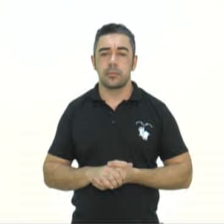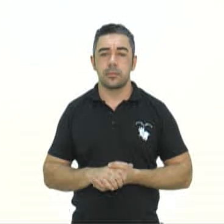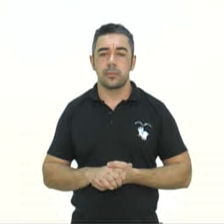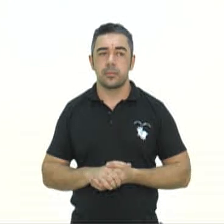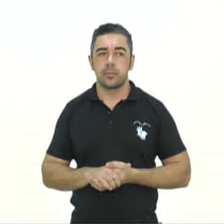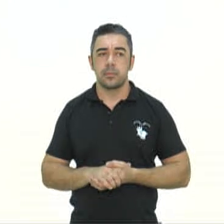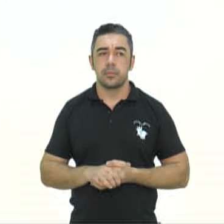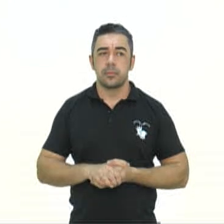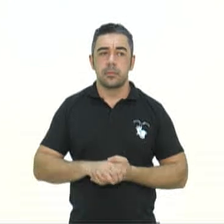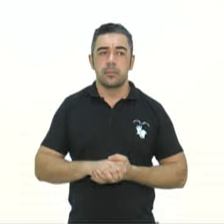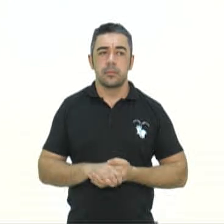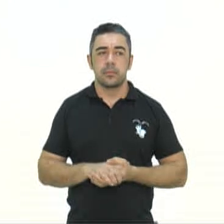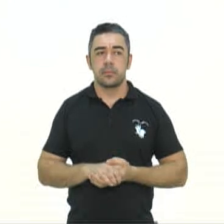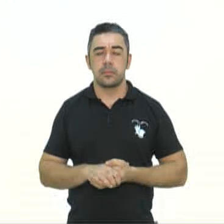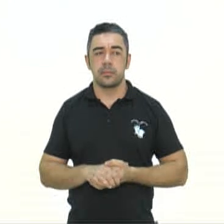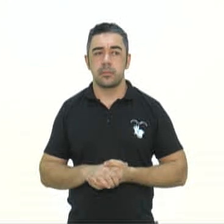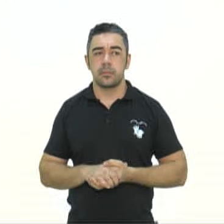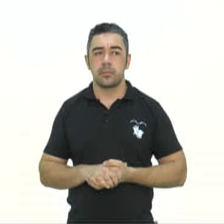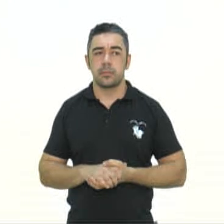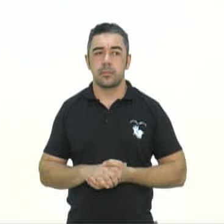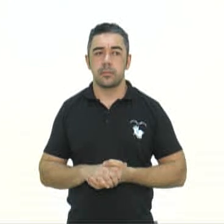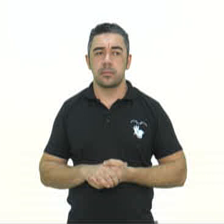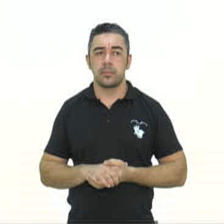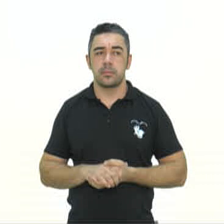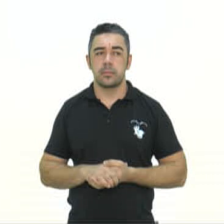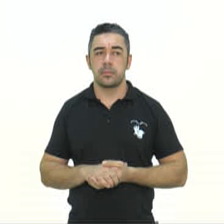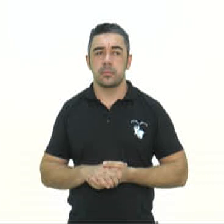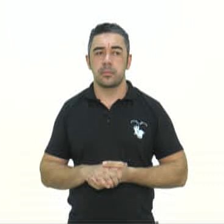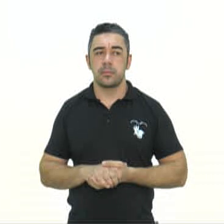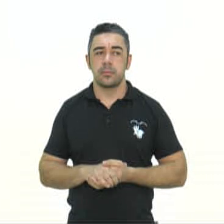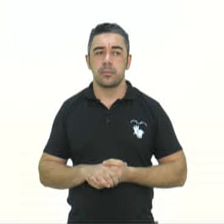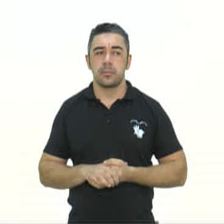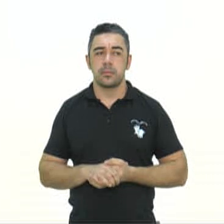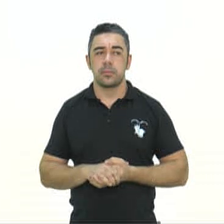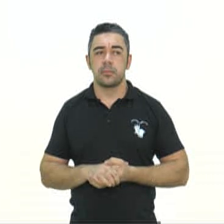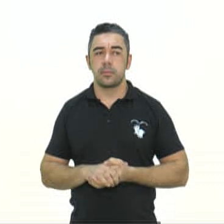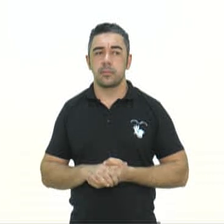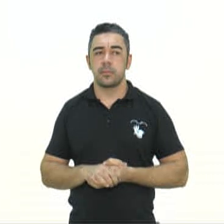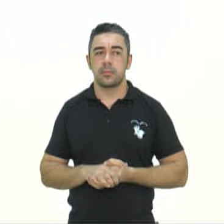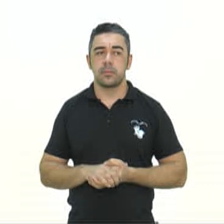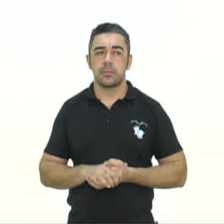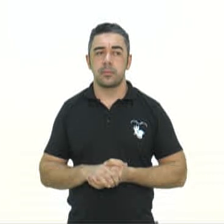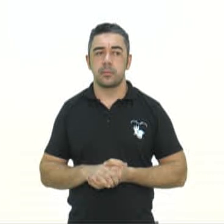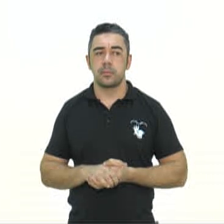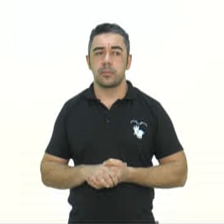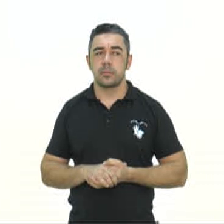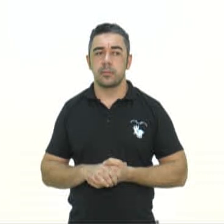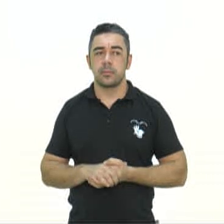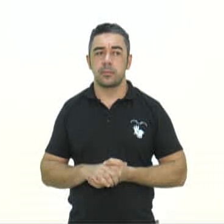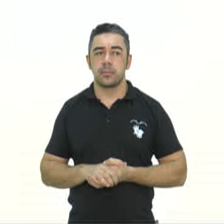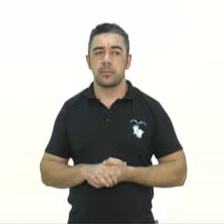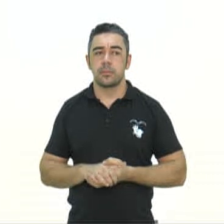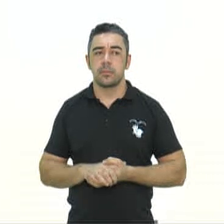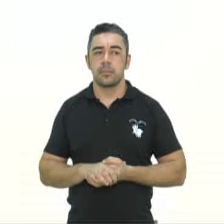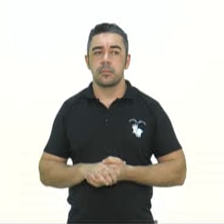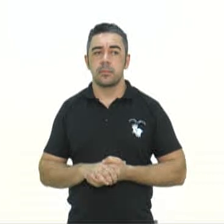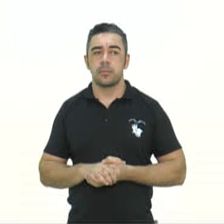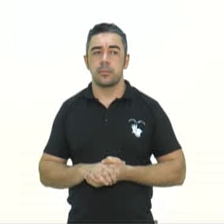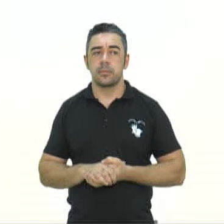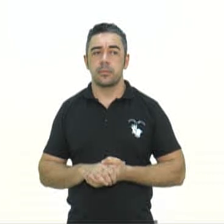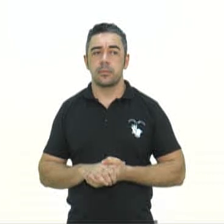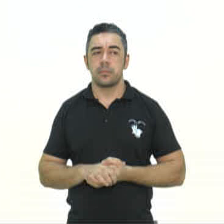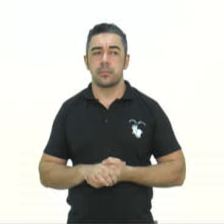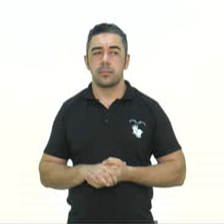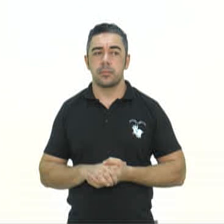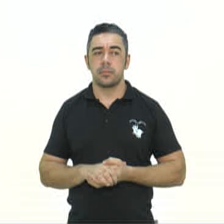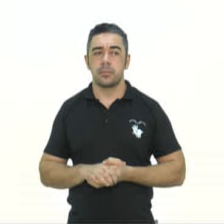calles amanecieron tapizadas de una colcha compacta y tuvieron que despejarlas con palas y rastrillos para